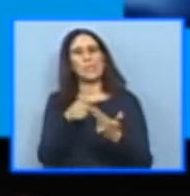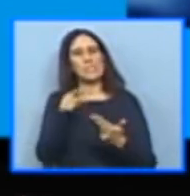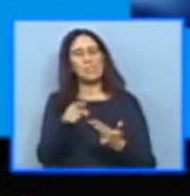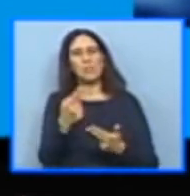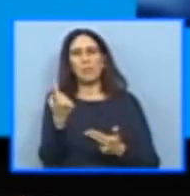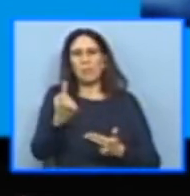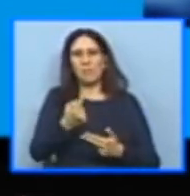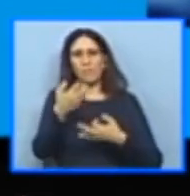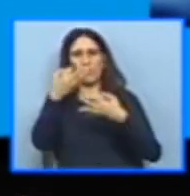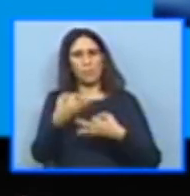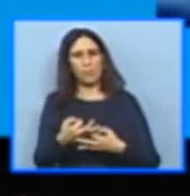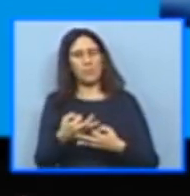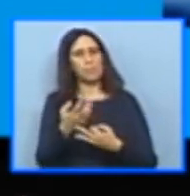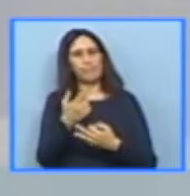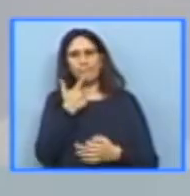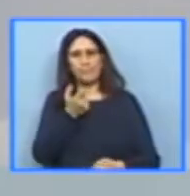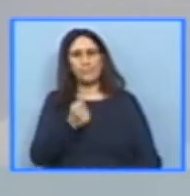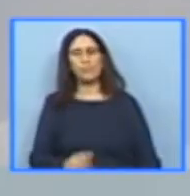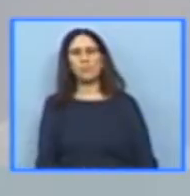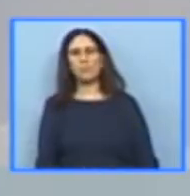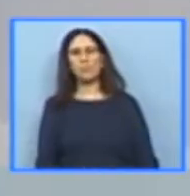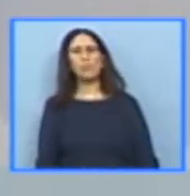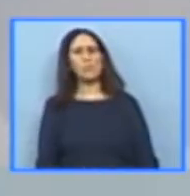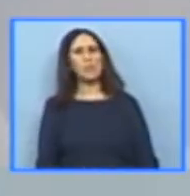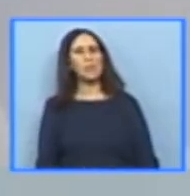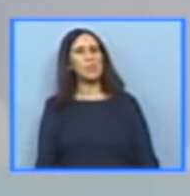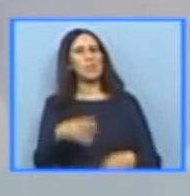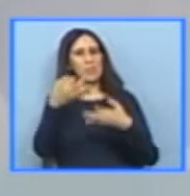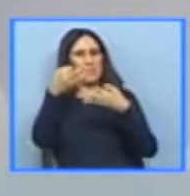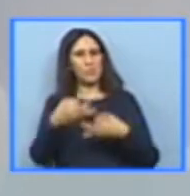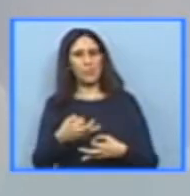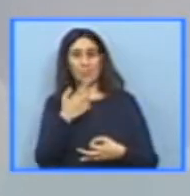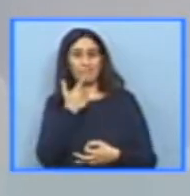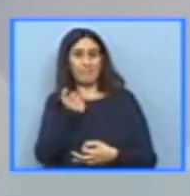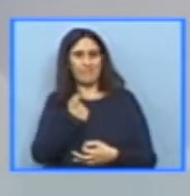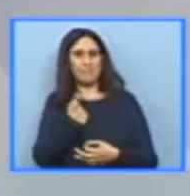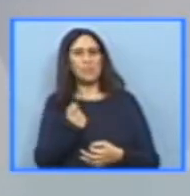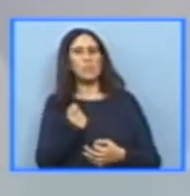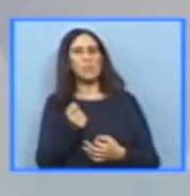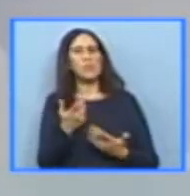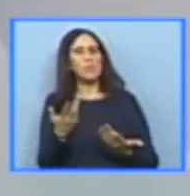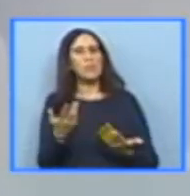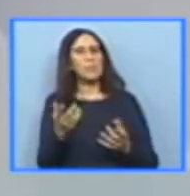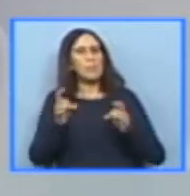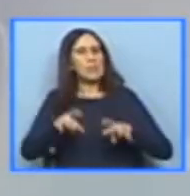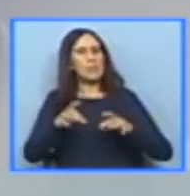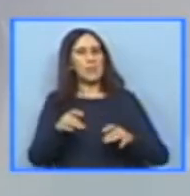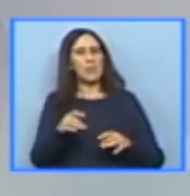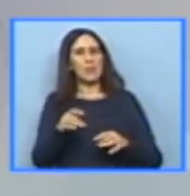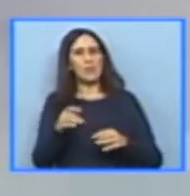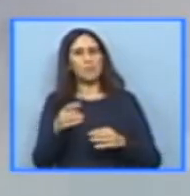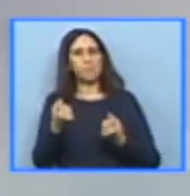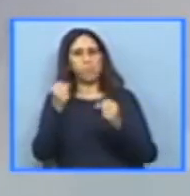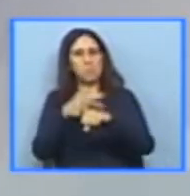ser um comportamento a banir. E será esse comportamento a banir que evita depois comportamentos agressivos,